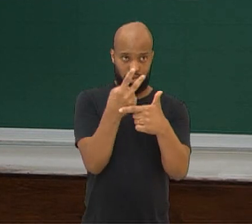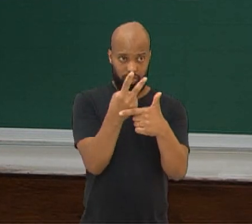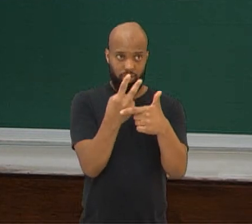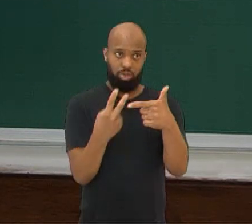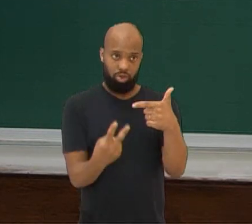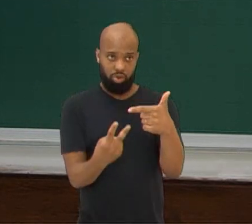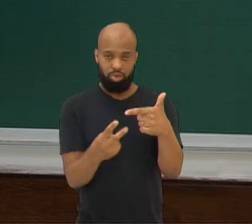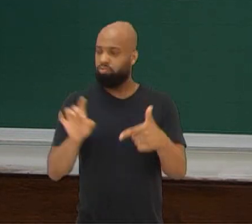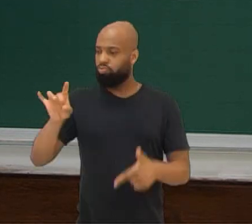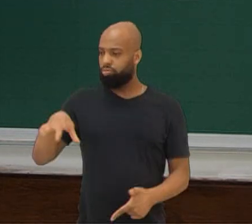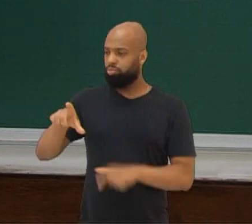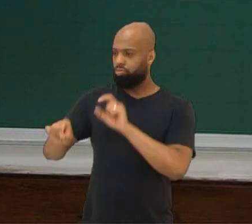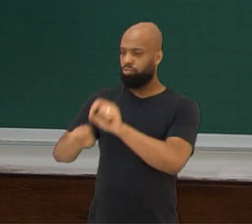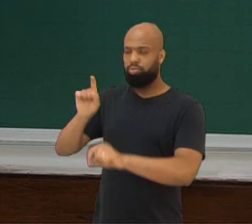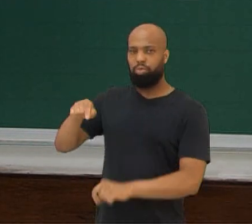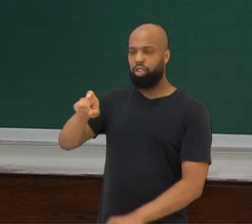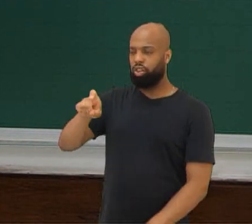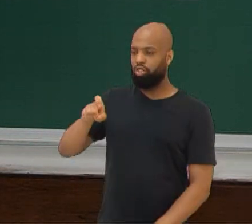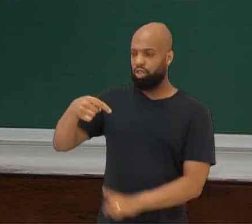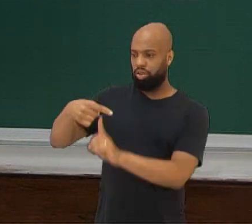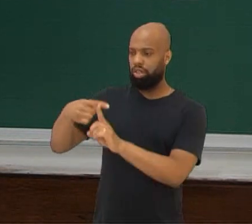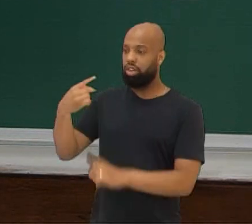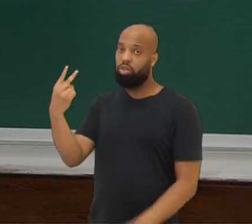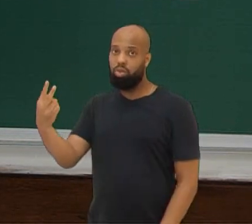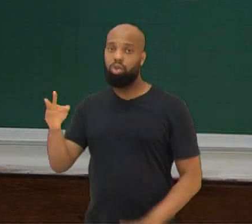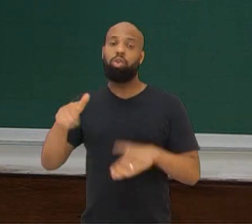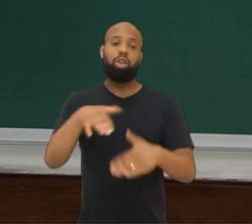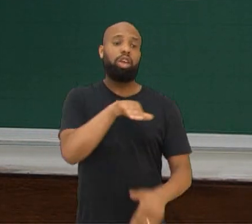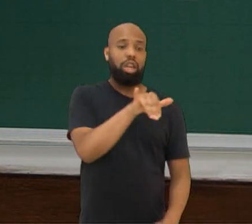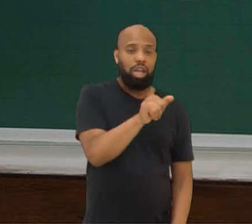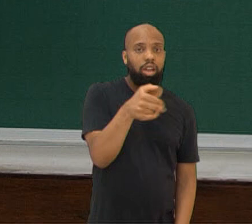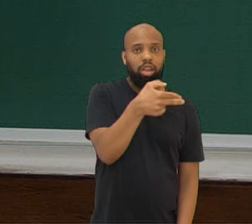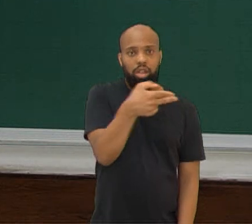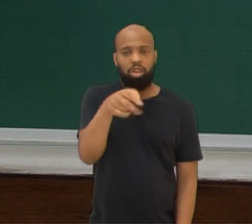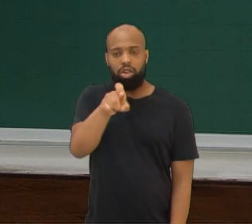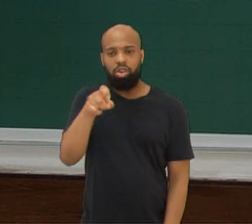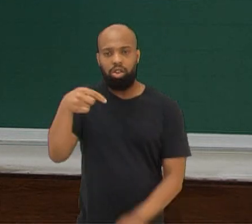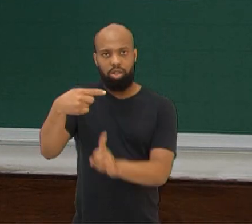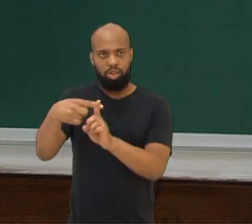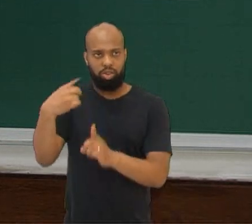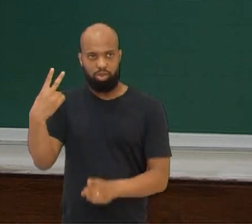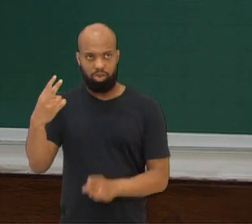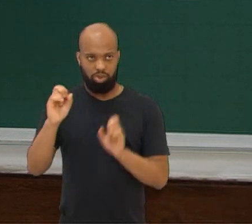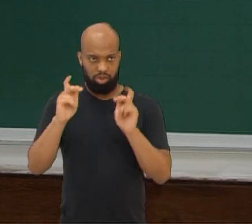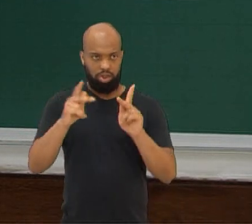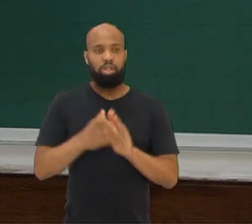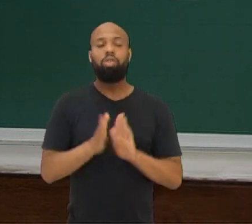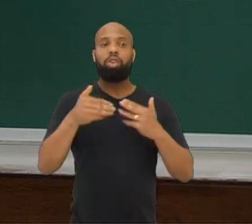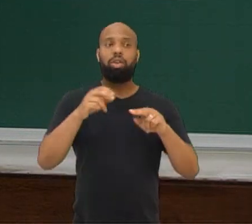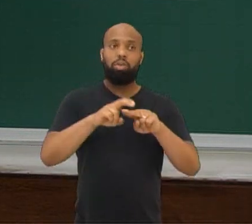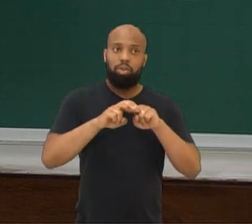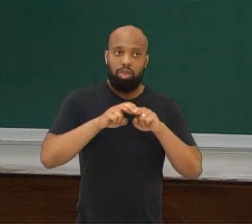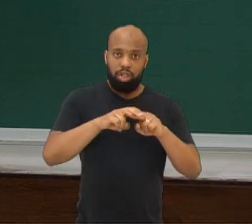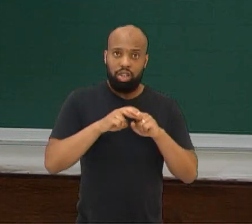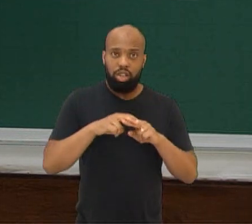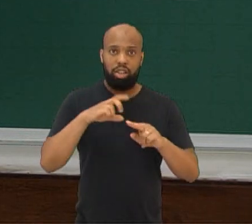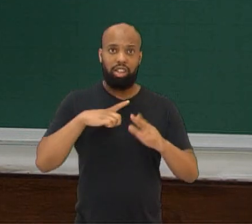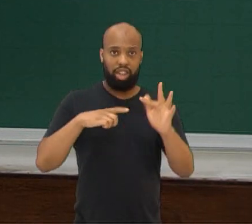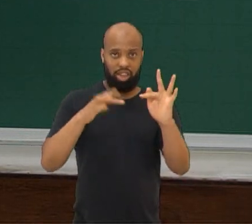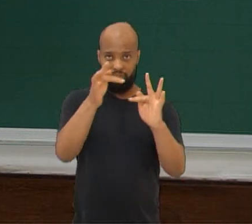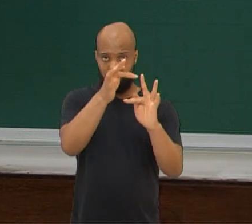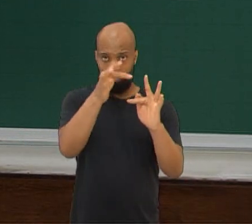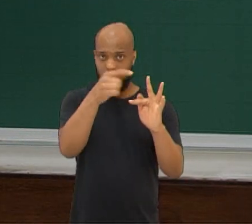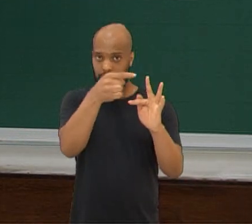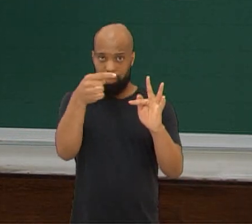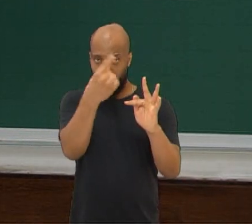2, 2. Logo, o meu y fica valendo x mais 2. Portanto, a minha função